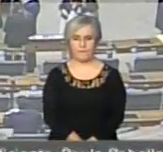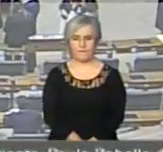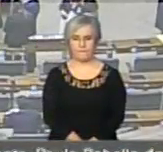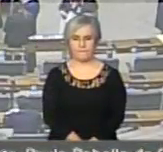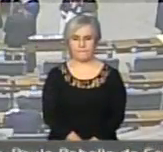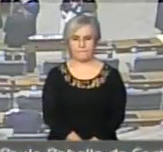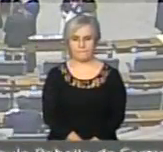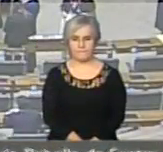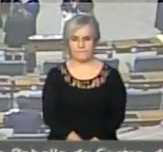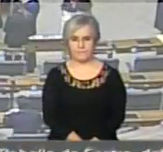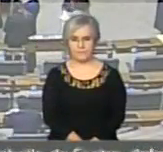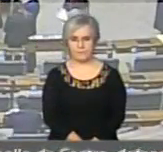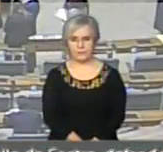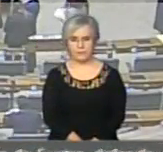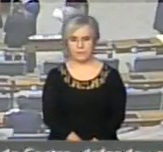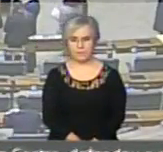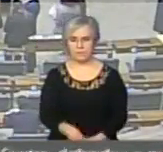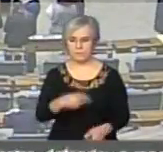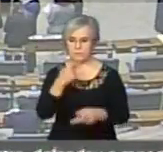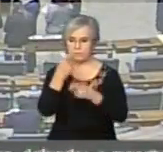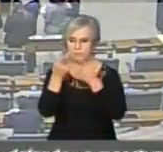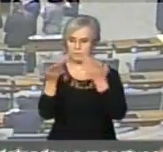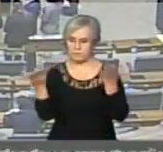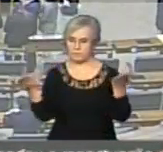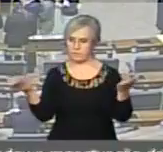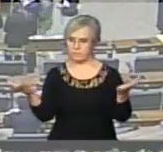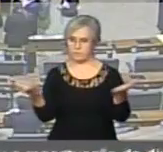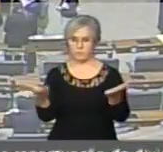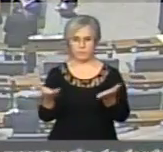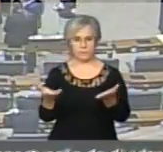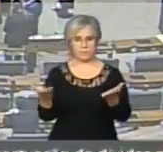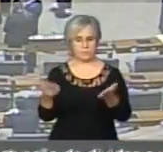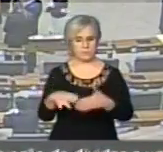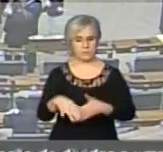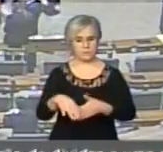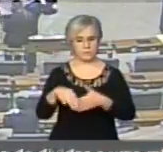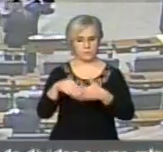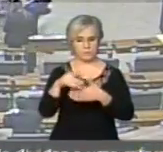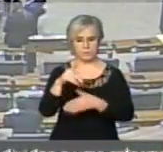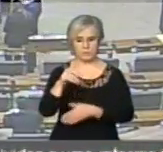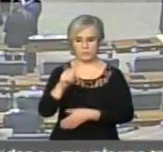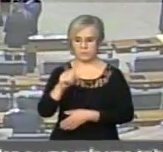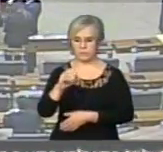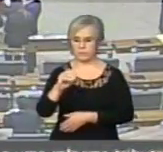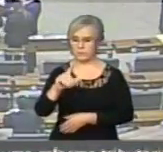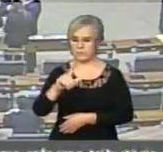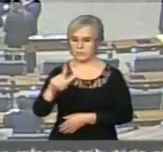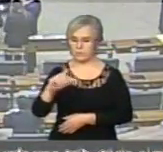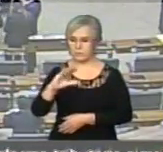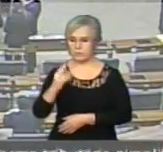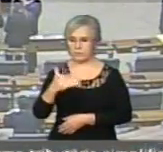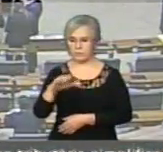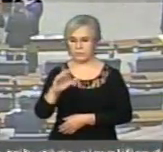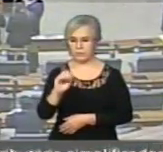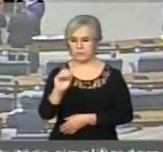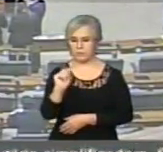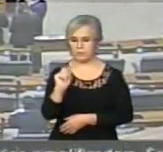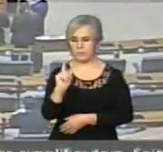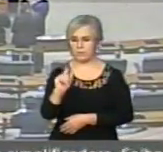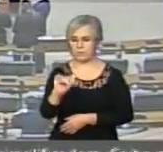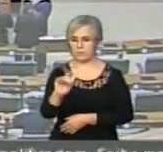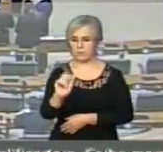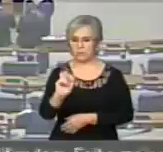Muito obrigado, nobre deputado. Concedo a palavra pela liderança do PSOL, nobre líder Chico Alencar. Vossa Excelência tem um